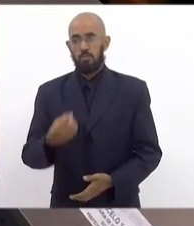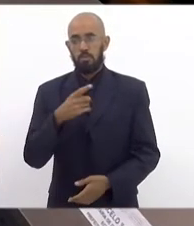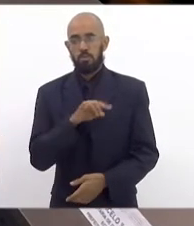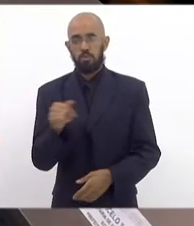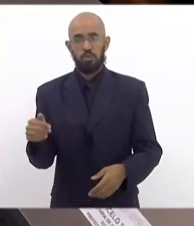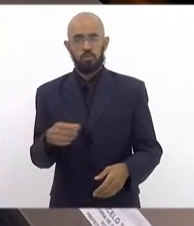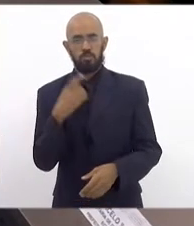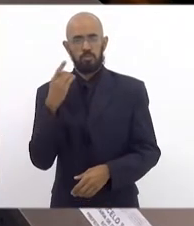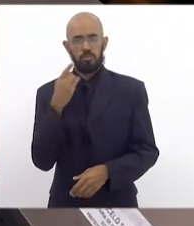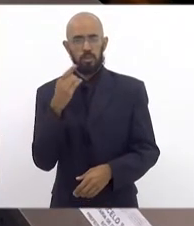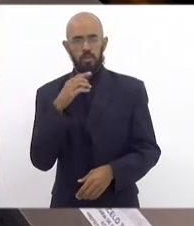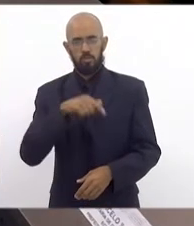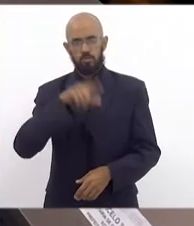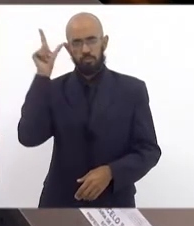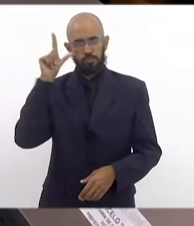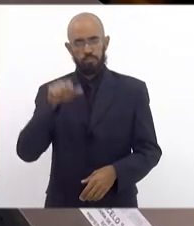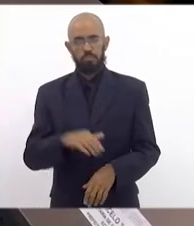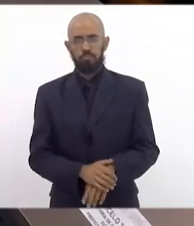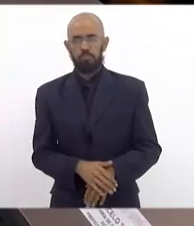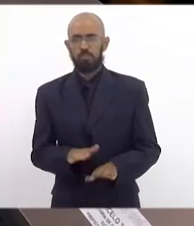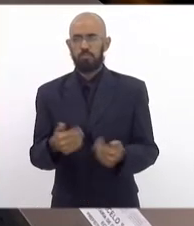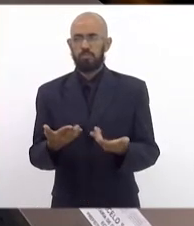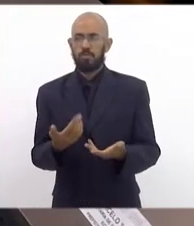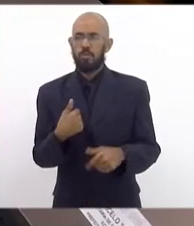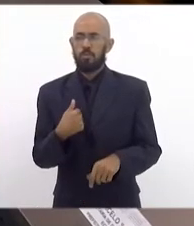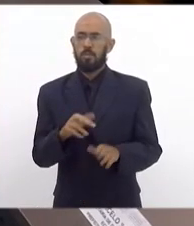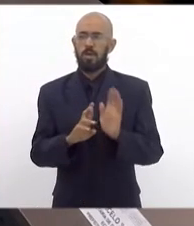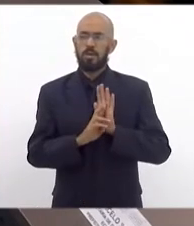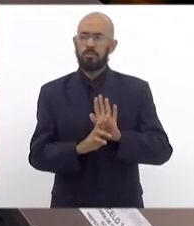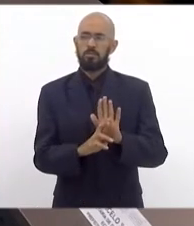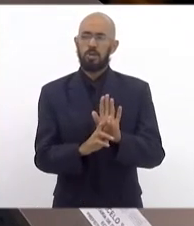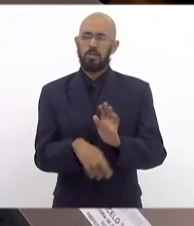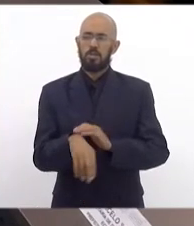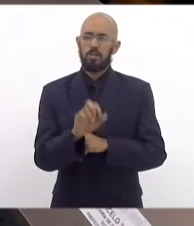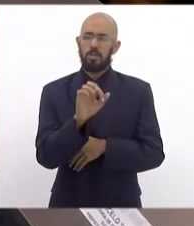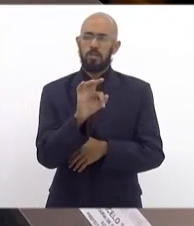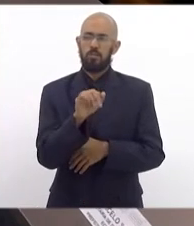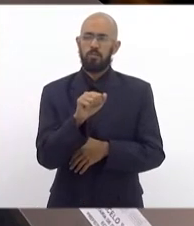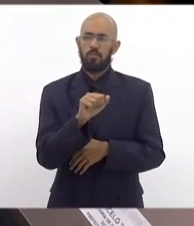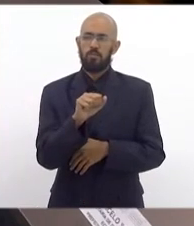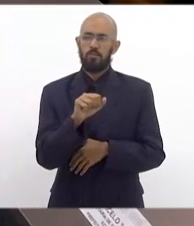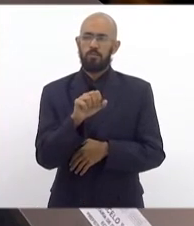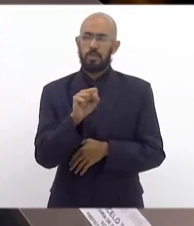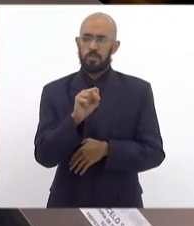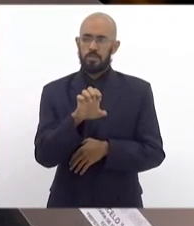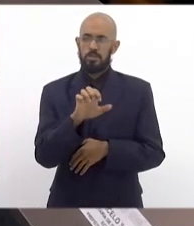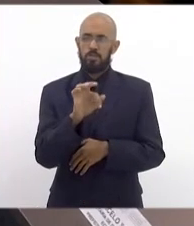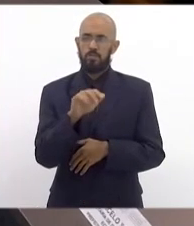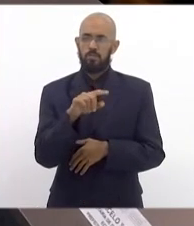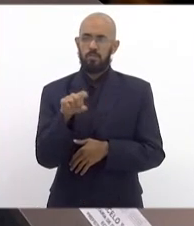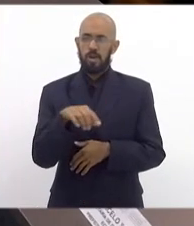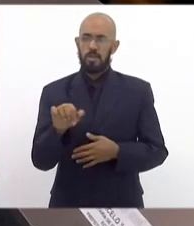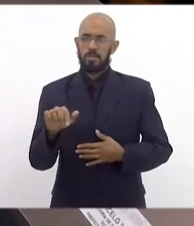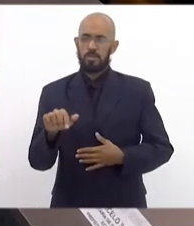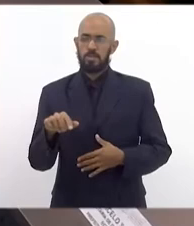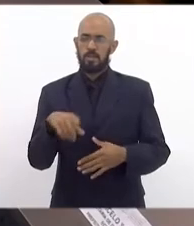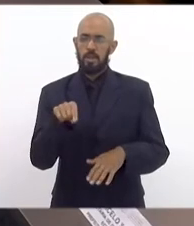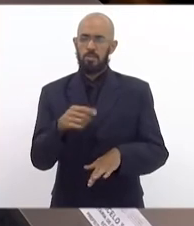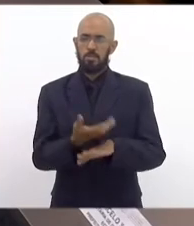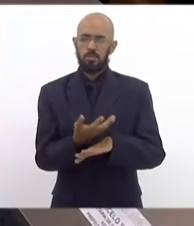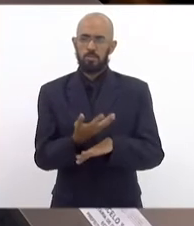é na posição aqui responder pela fazenda foi uma matéria que chegou aqui a gente está estudando